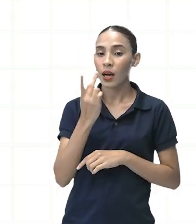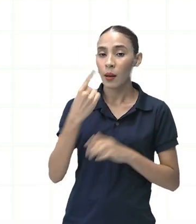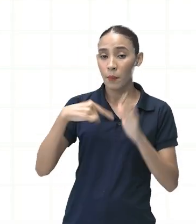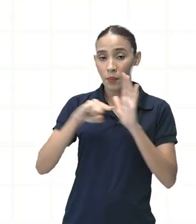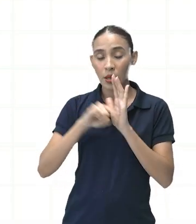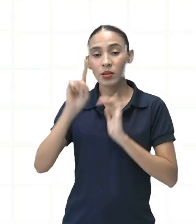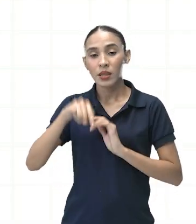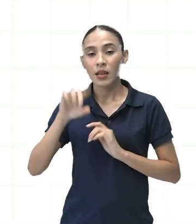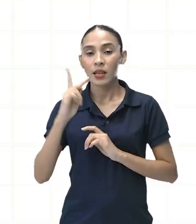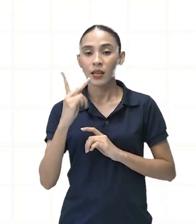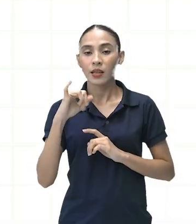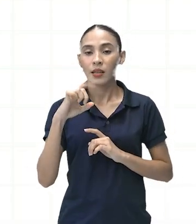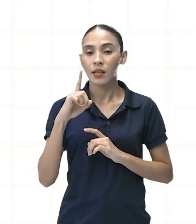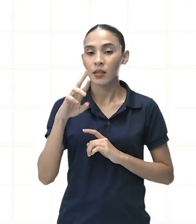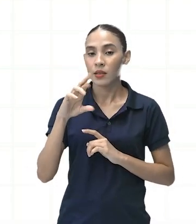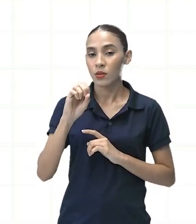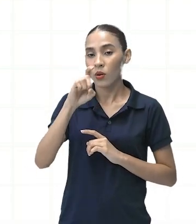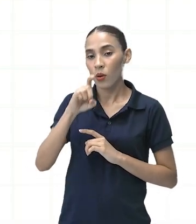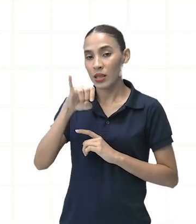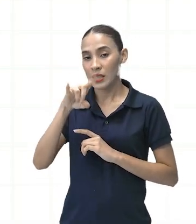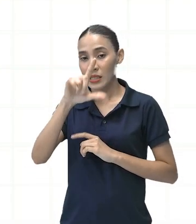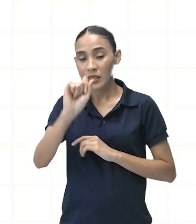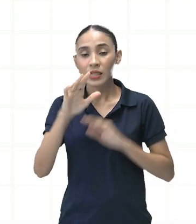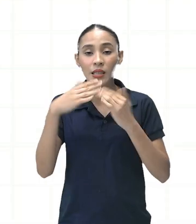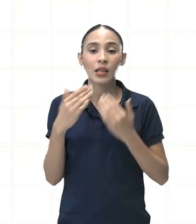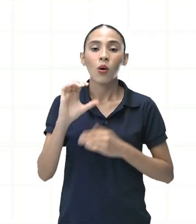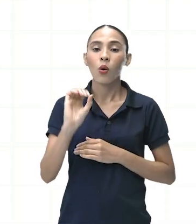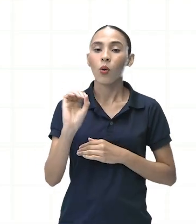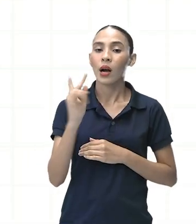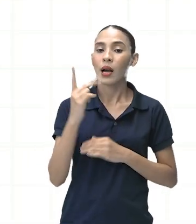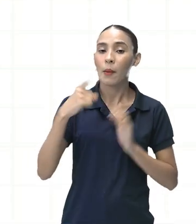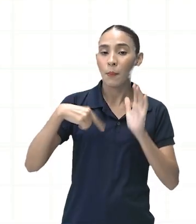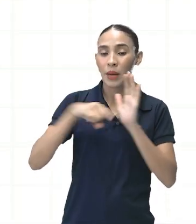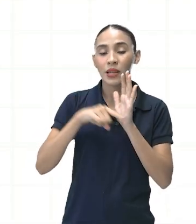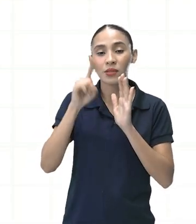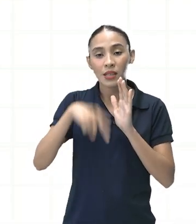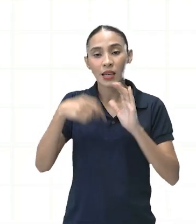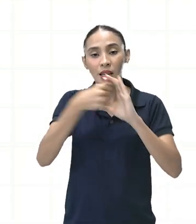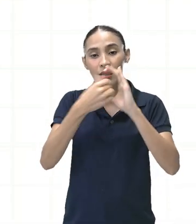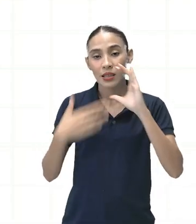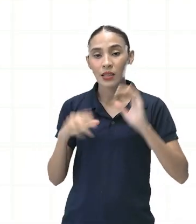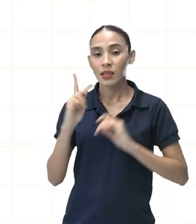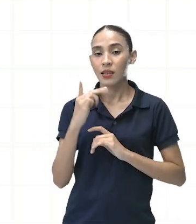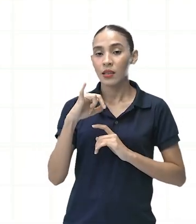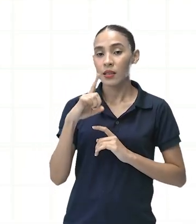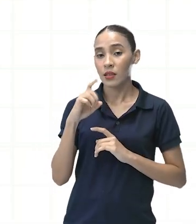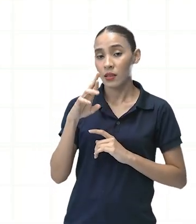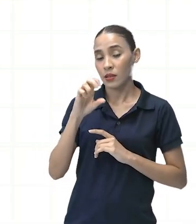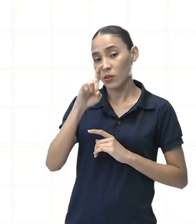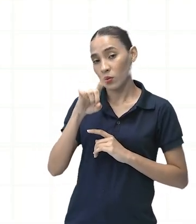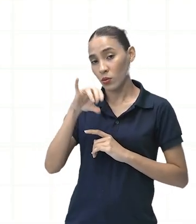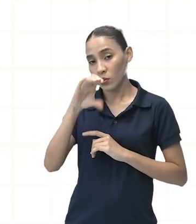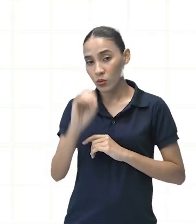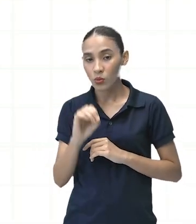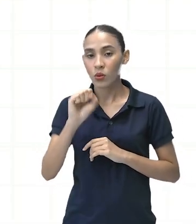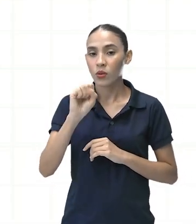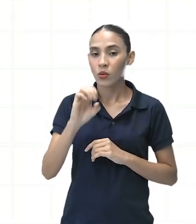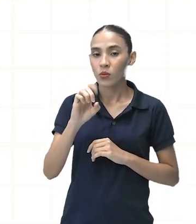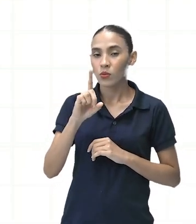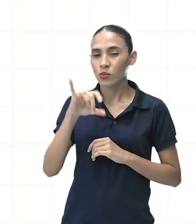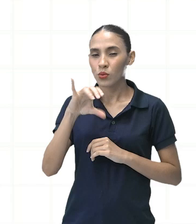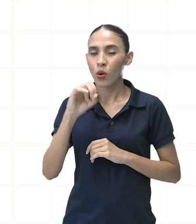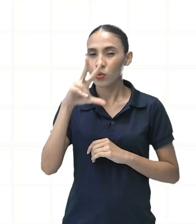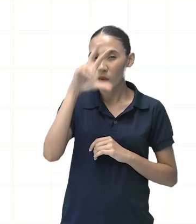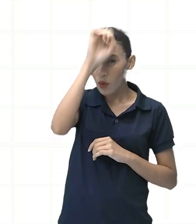a hidroxila. E essa liberação de íons OH- é justamente o que caracteriza o hidróxido de sódio como uma base